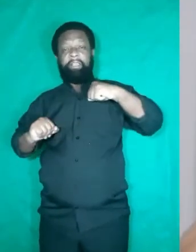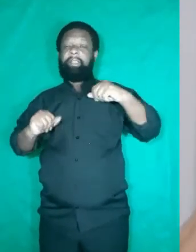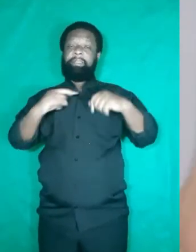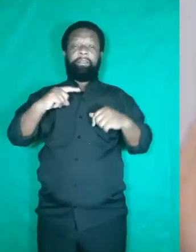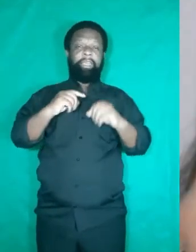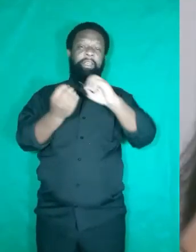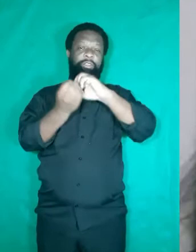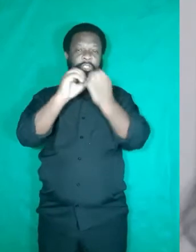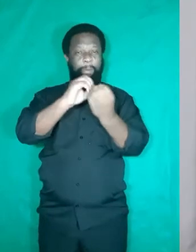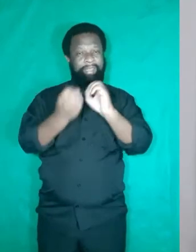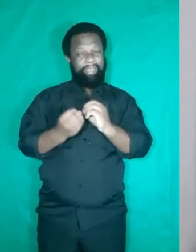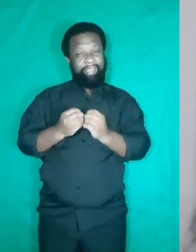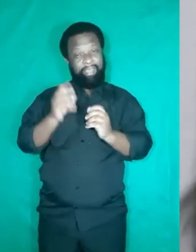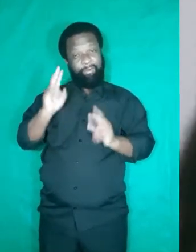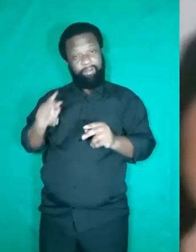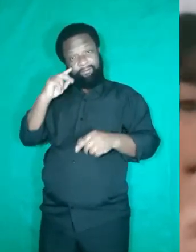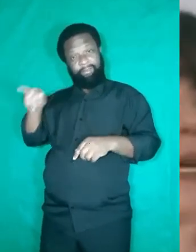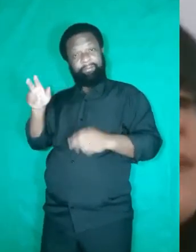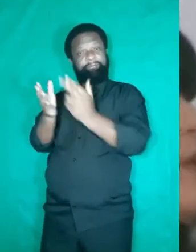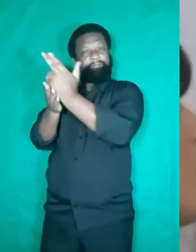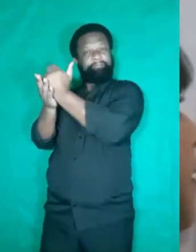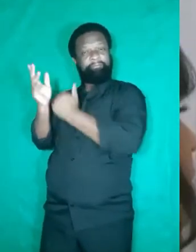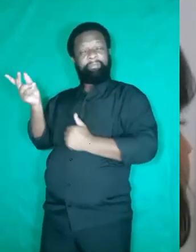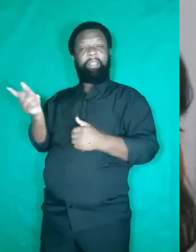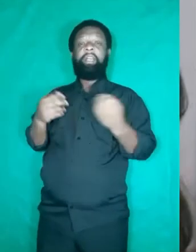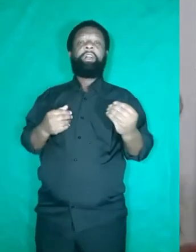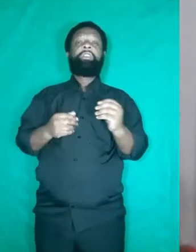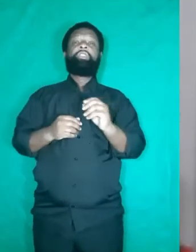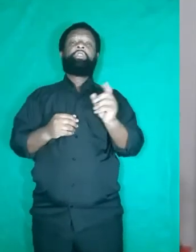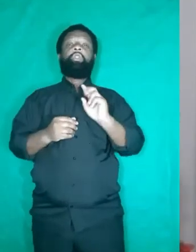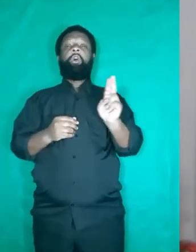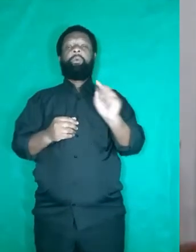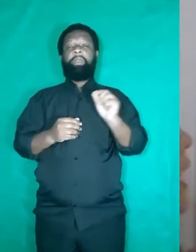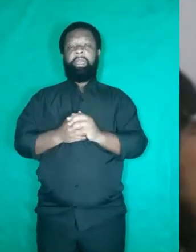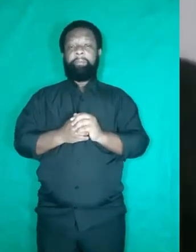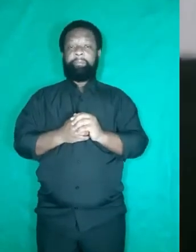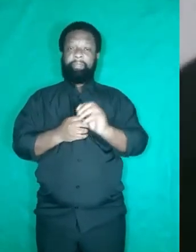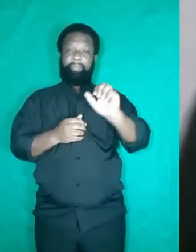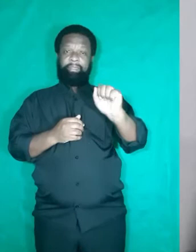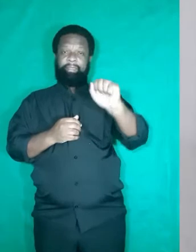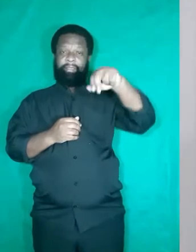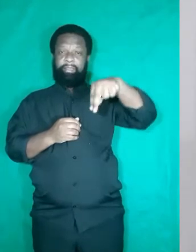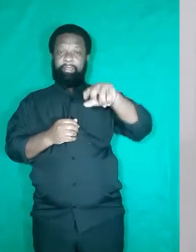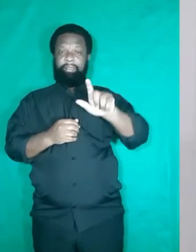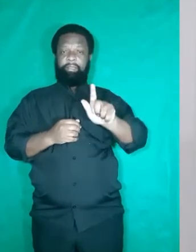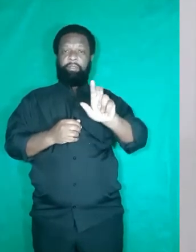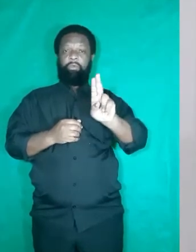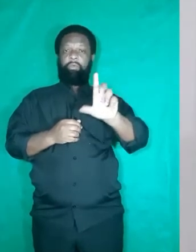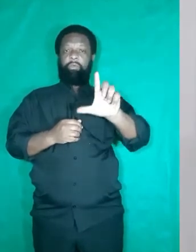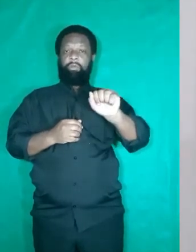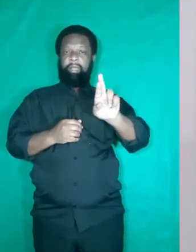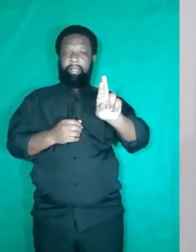com essa geometria. Essa geometria aqui, pessoal, é conhecida como angular.